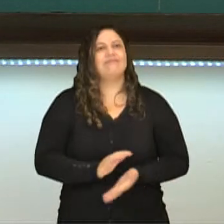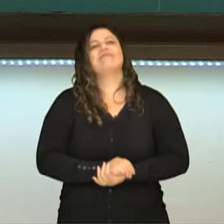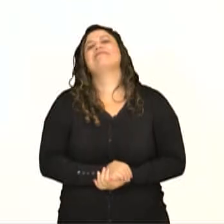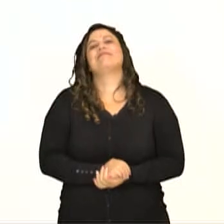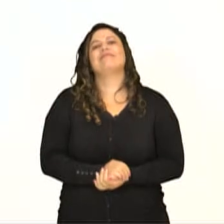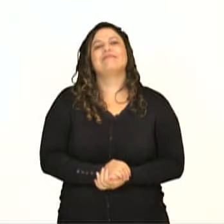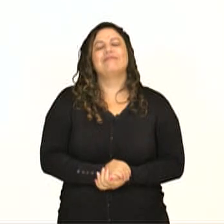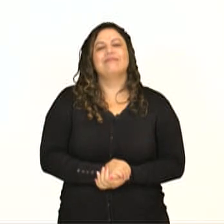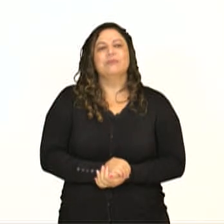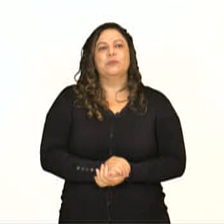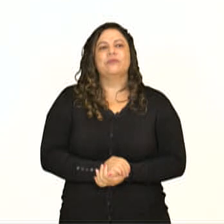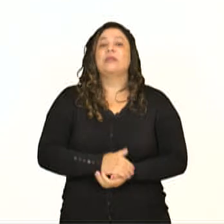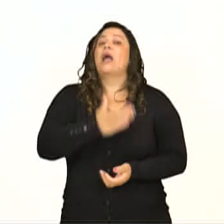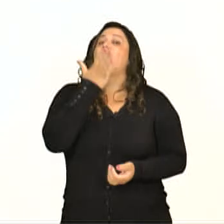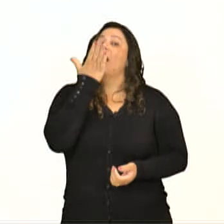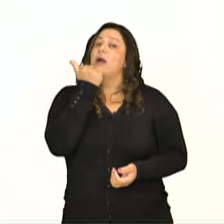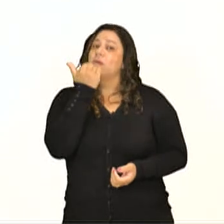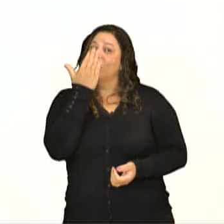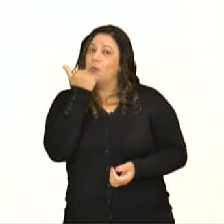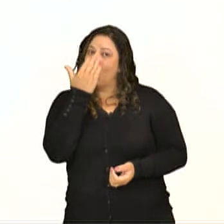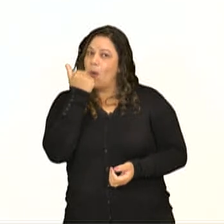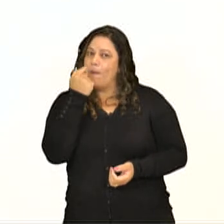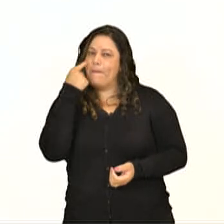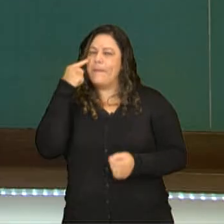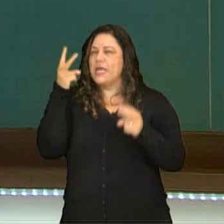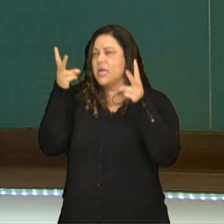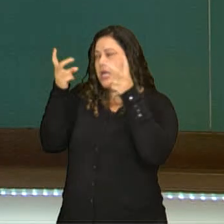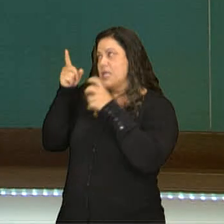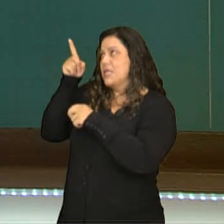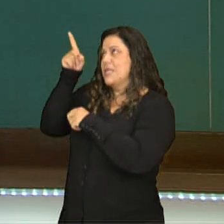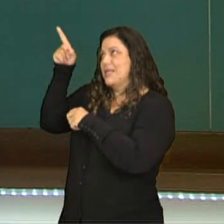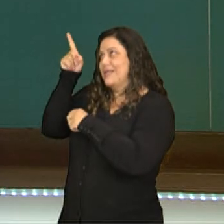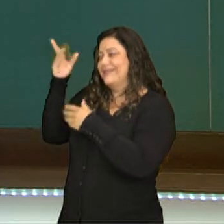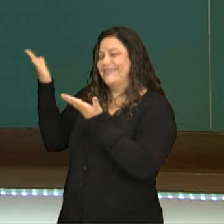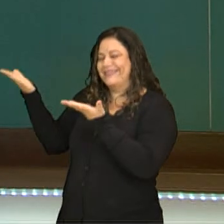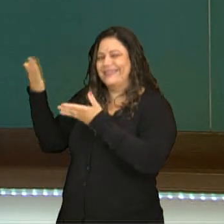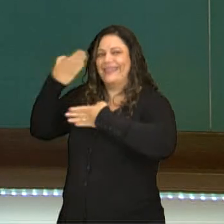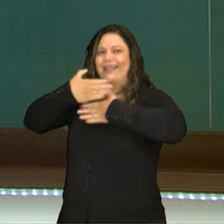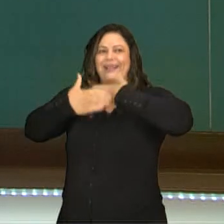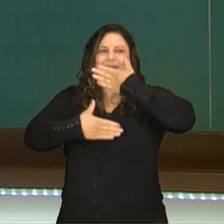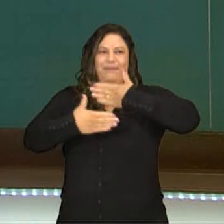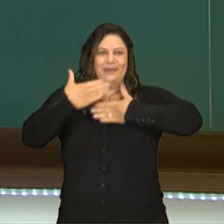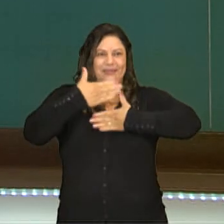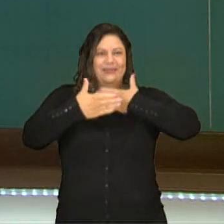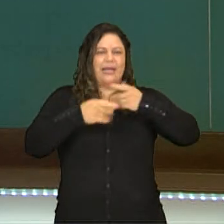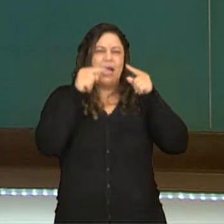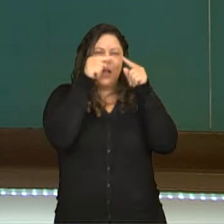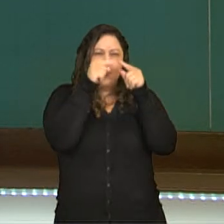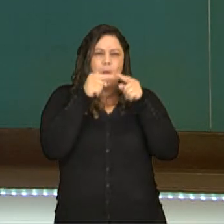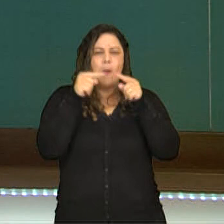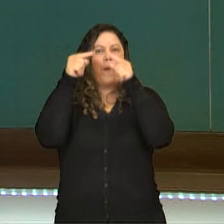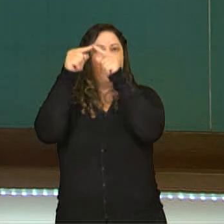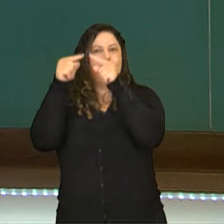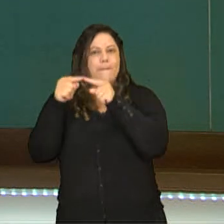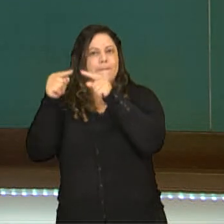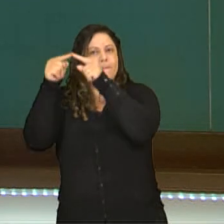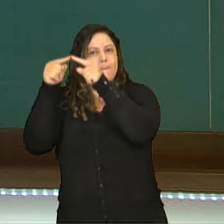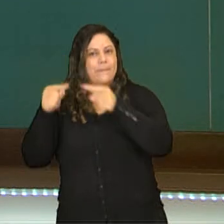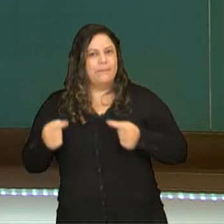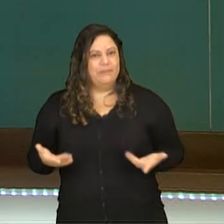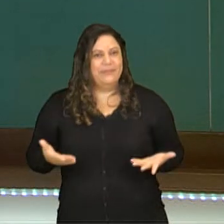lá? Comidas que dão match. Exatamente, ali ó, combinação